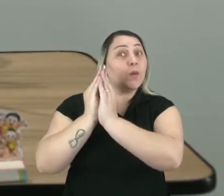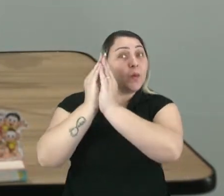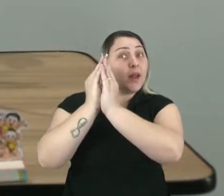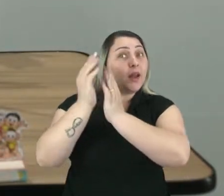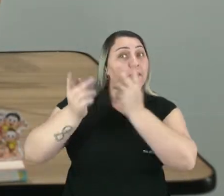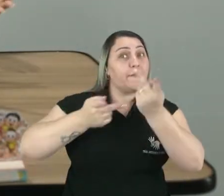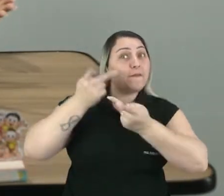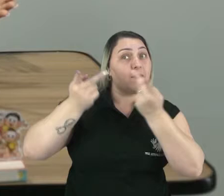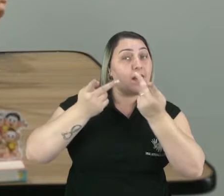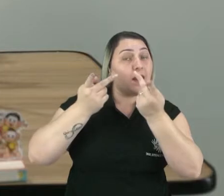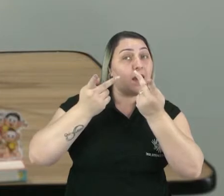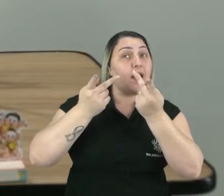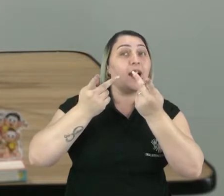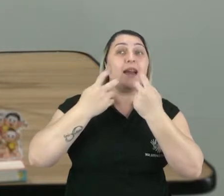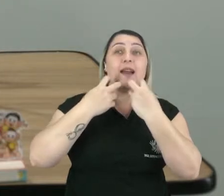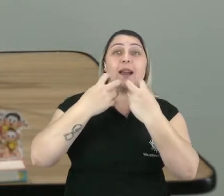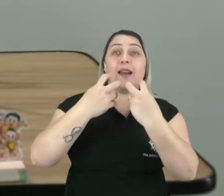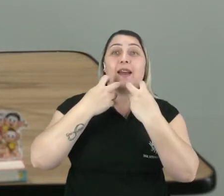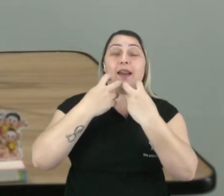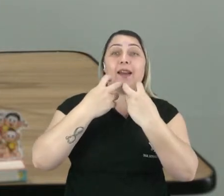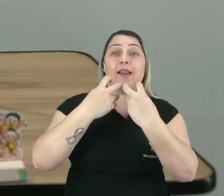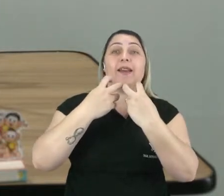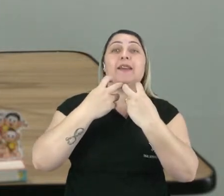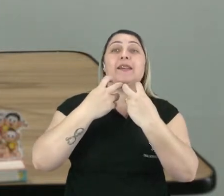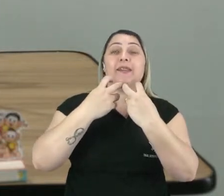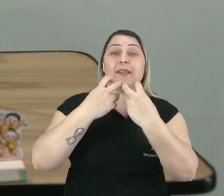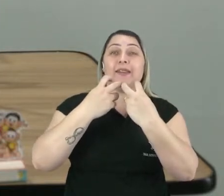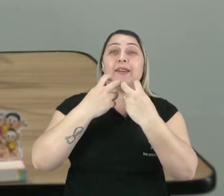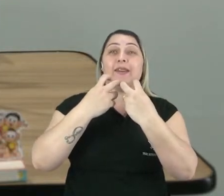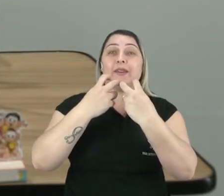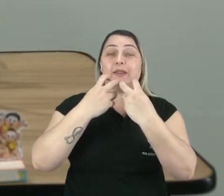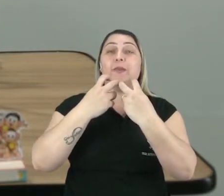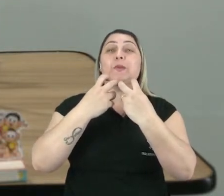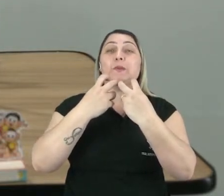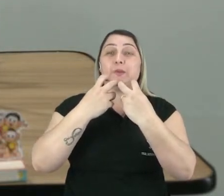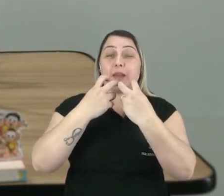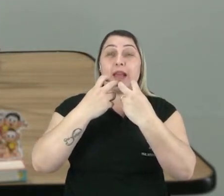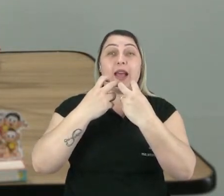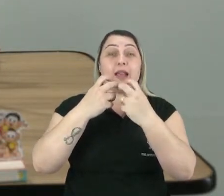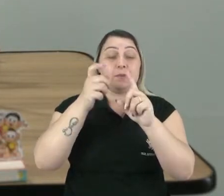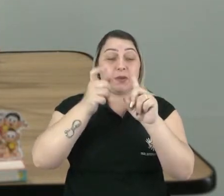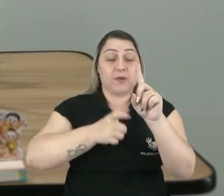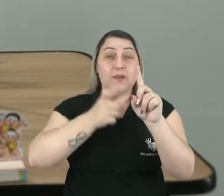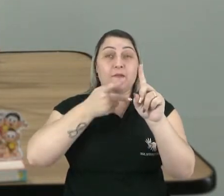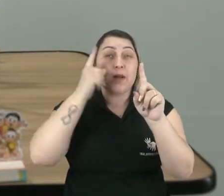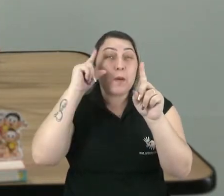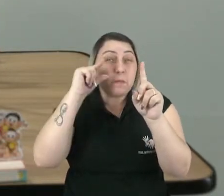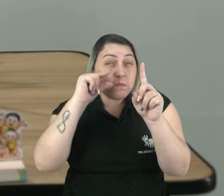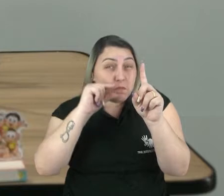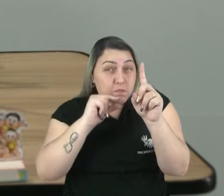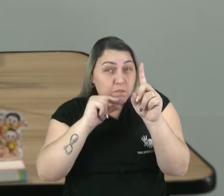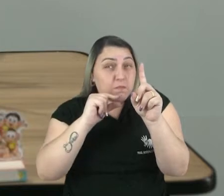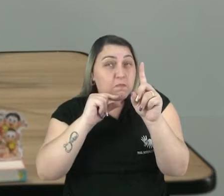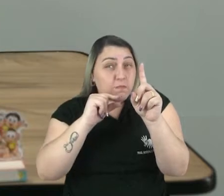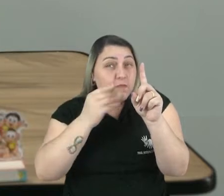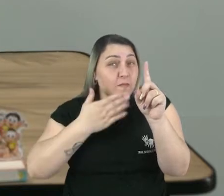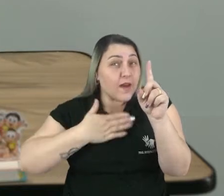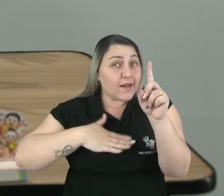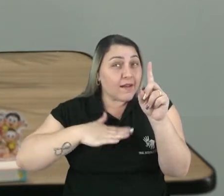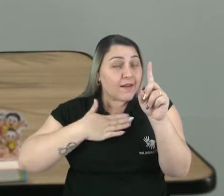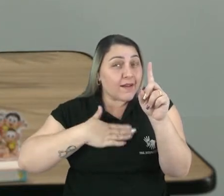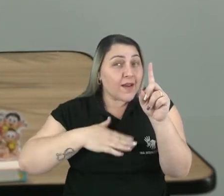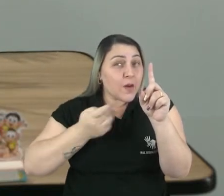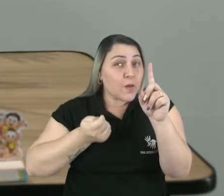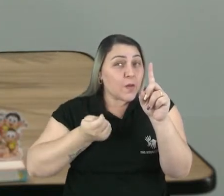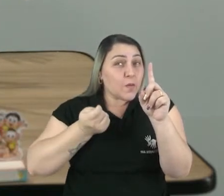fala, de grito, de sussurro, quando os personagens estão falando bem baixinho. Quais